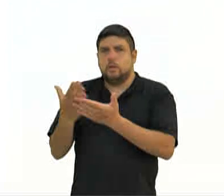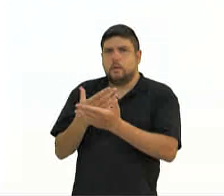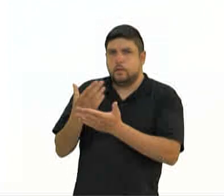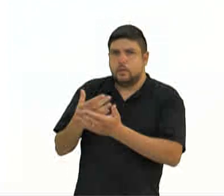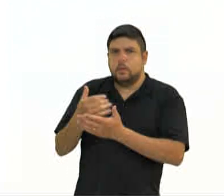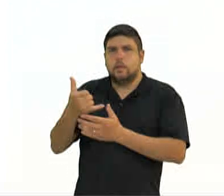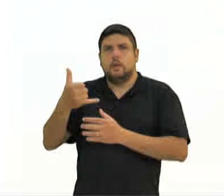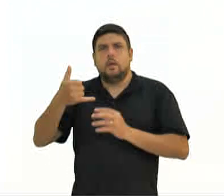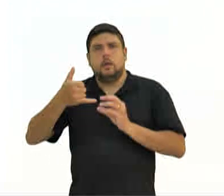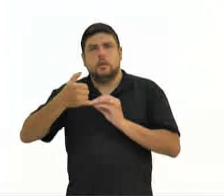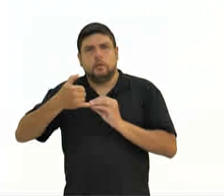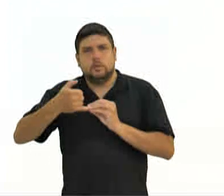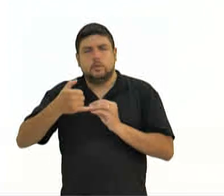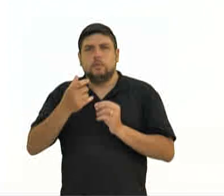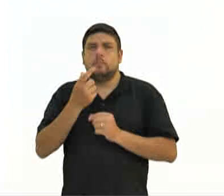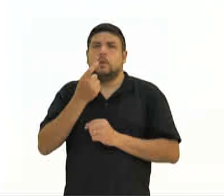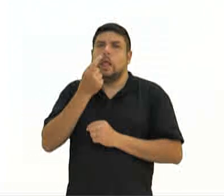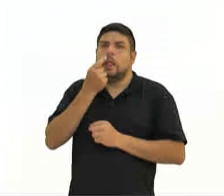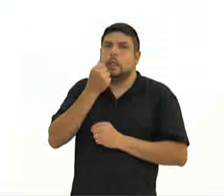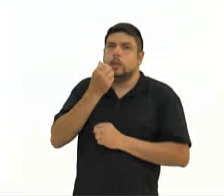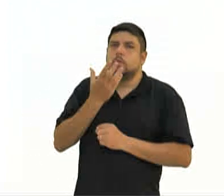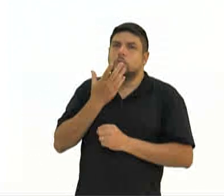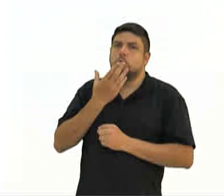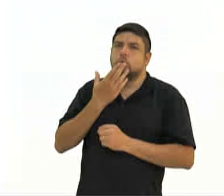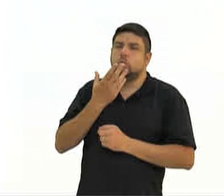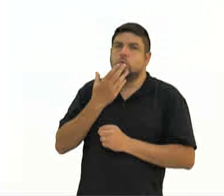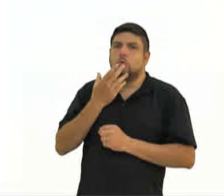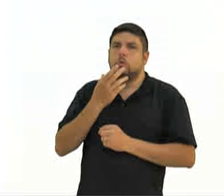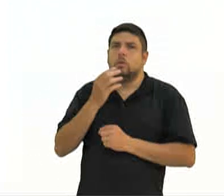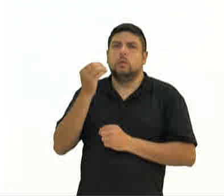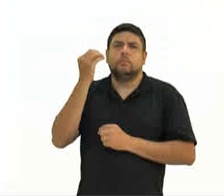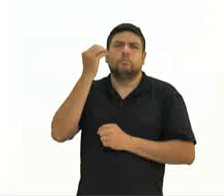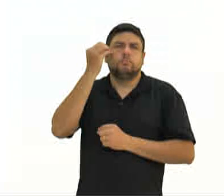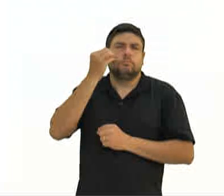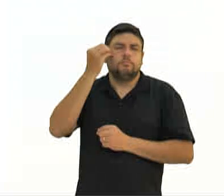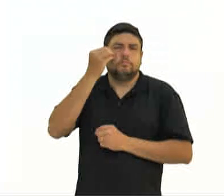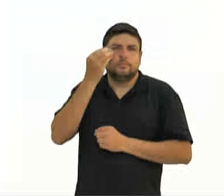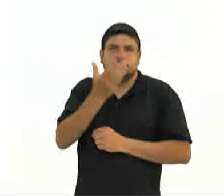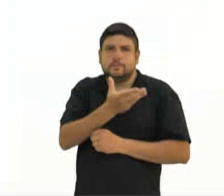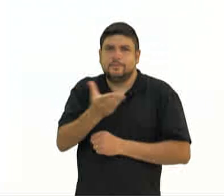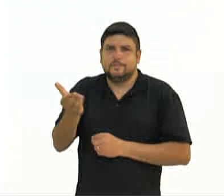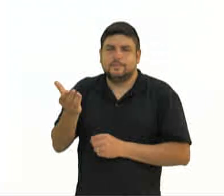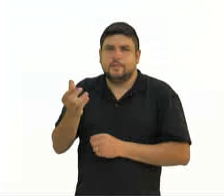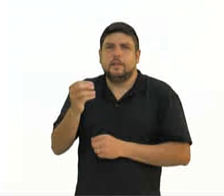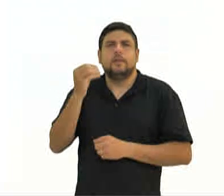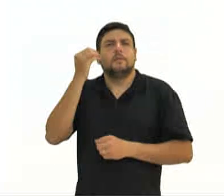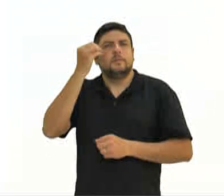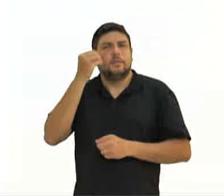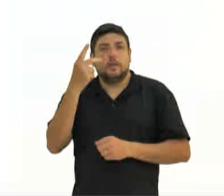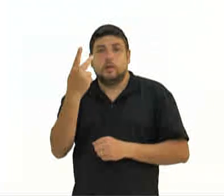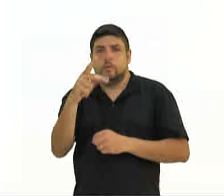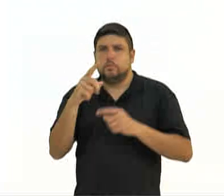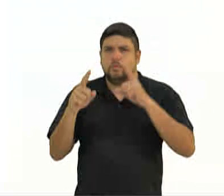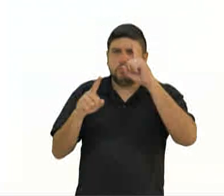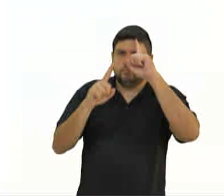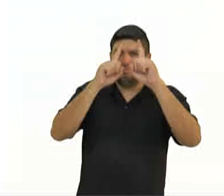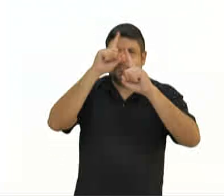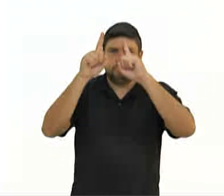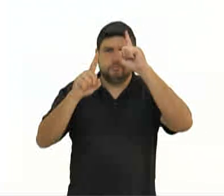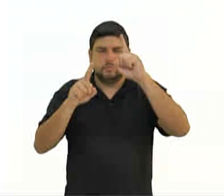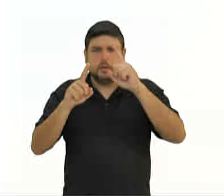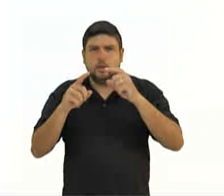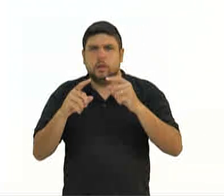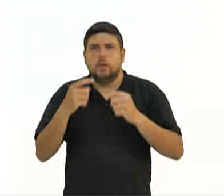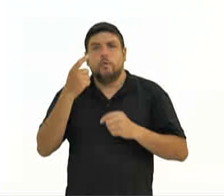de cor e alguns exemplos para vocês explorarem. Vamos lá? Utilize a sua criatividade.